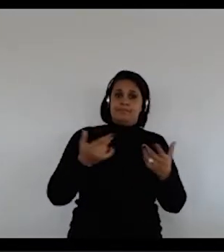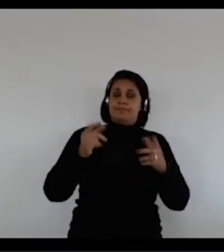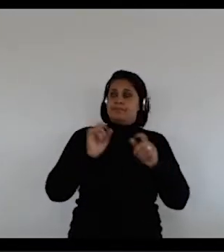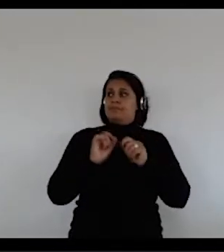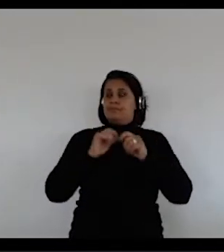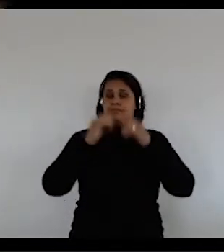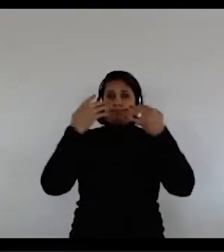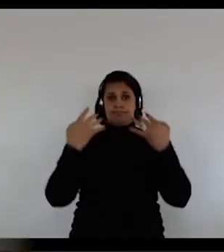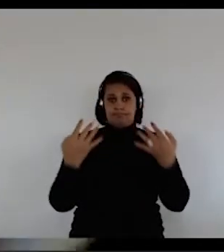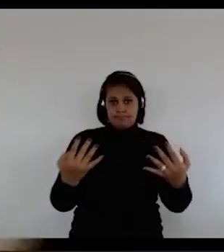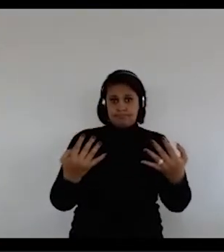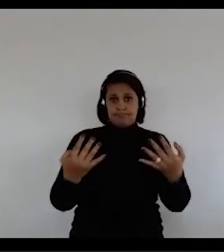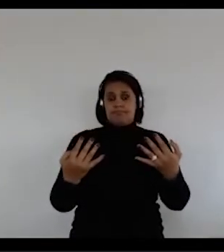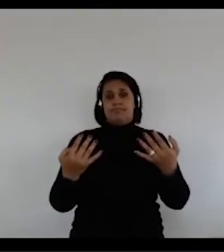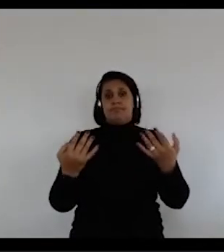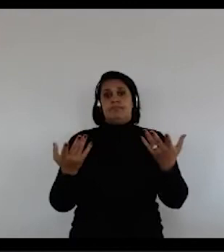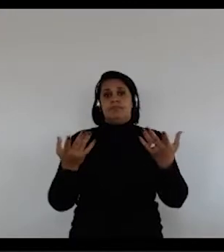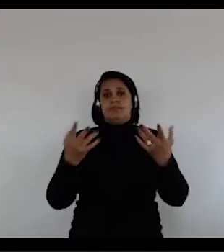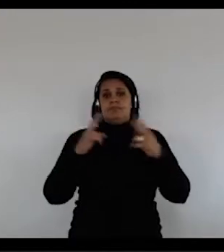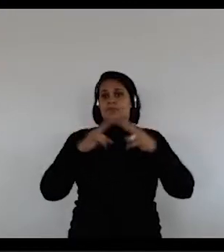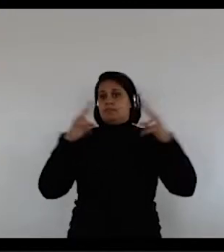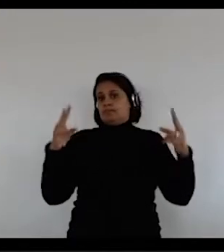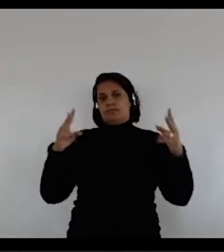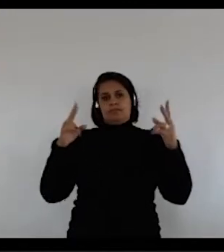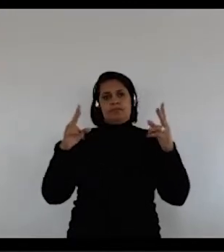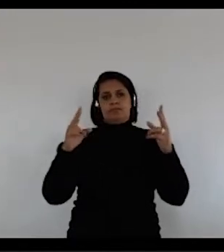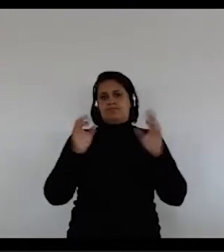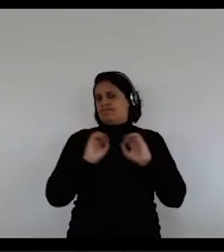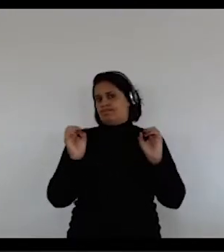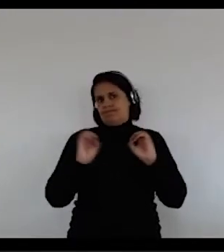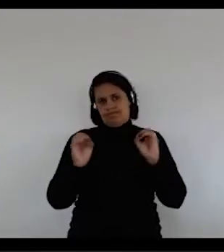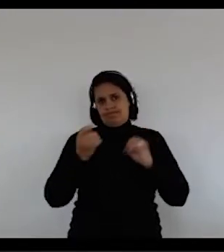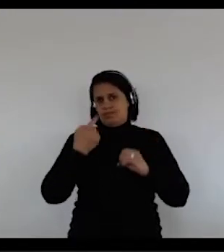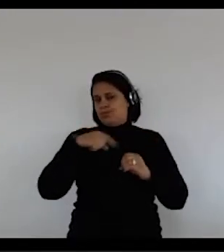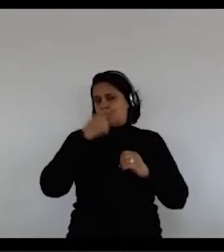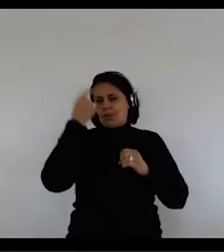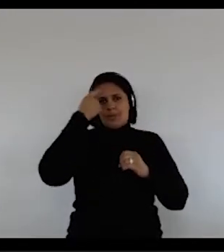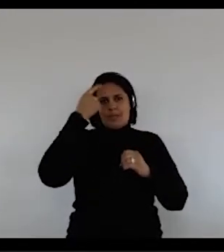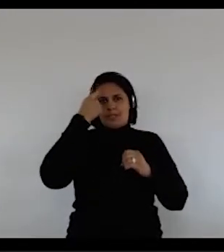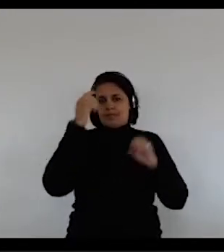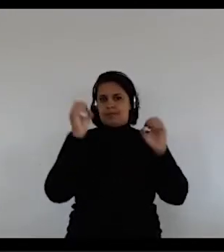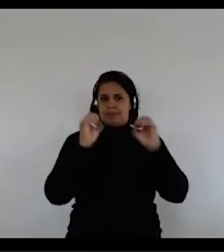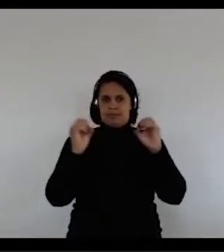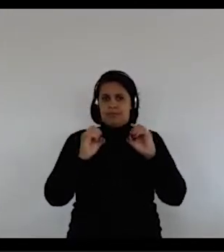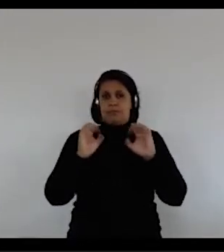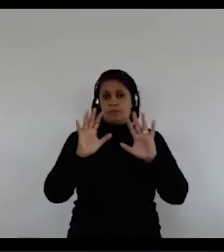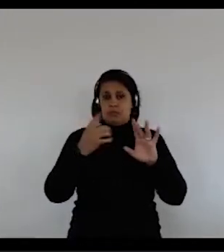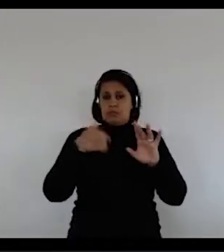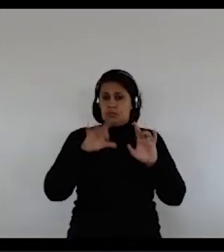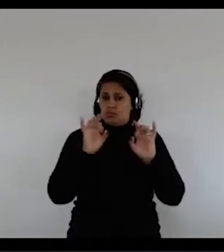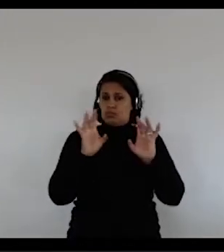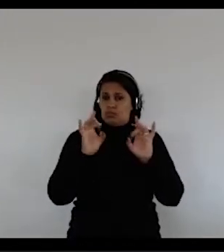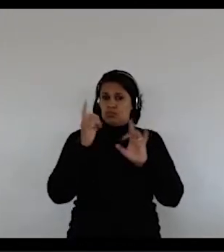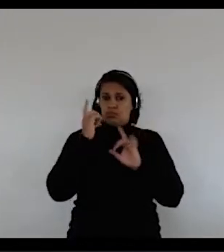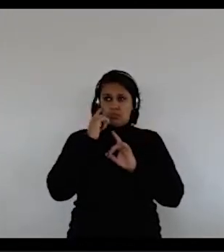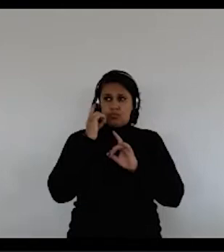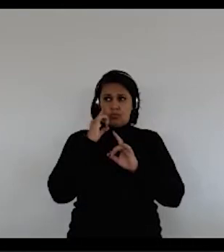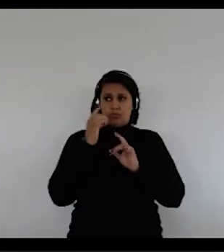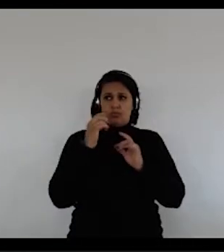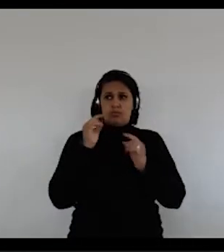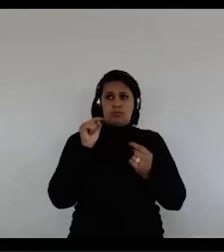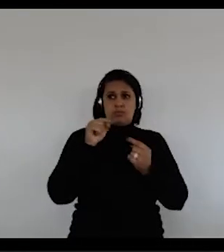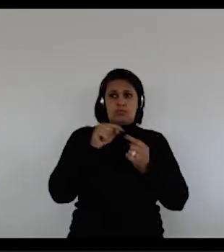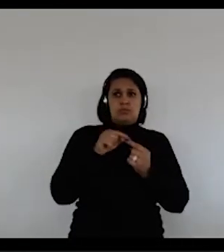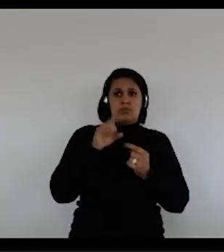das audiências telematicamente, não presencialmente. tínhamos, e era muito aplicado já,